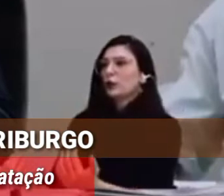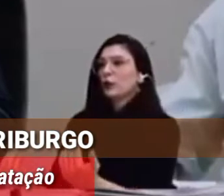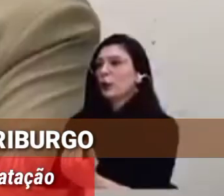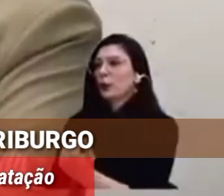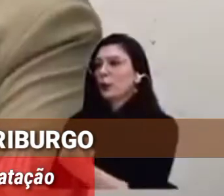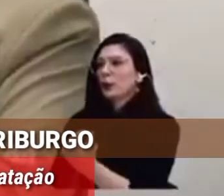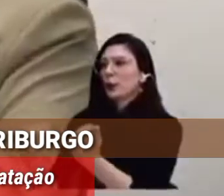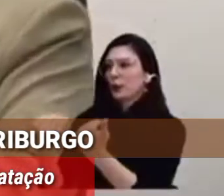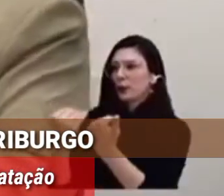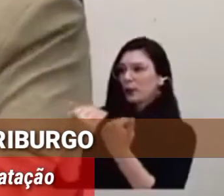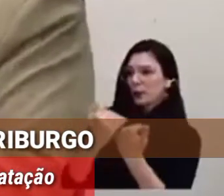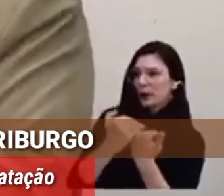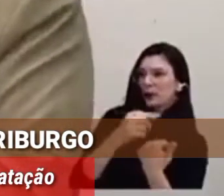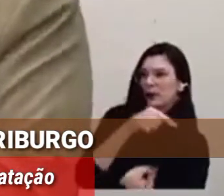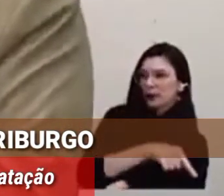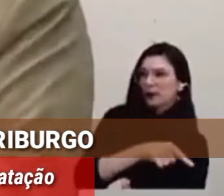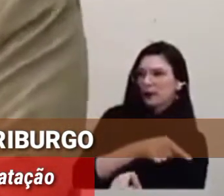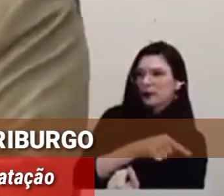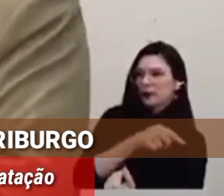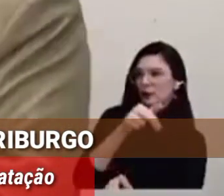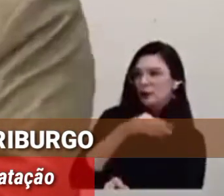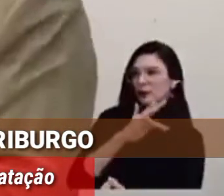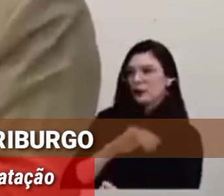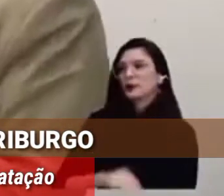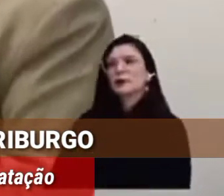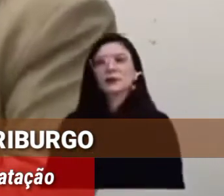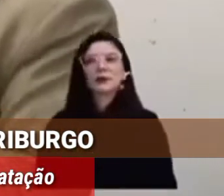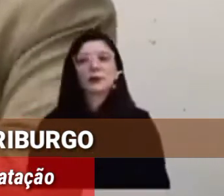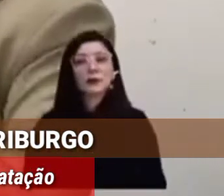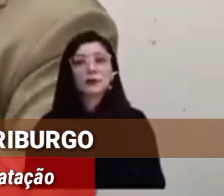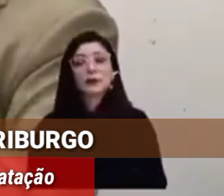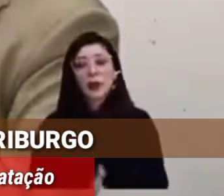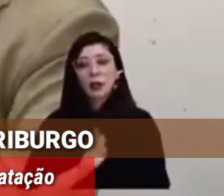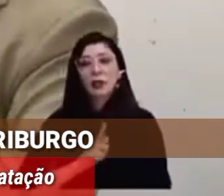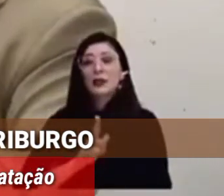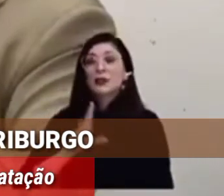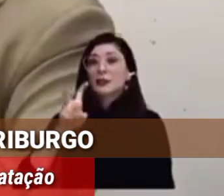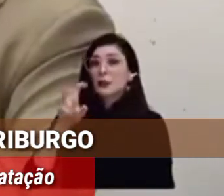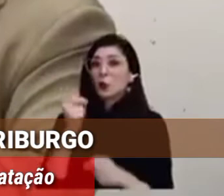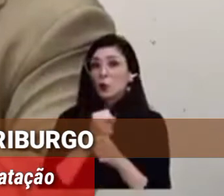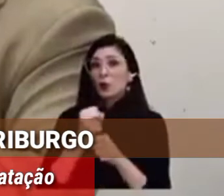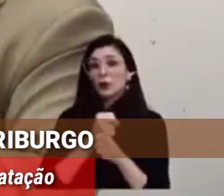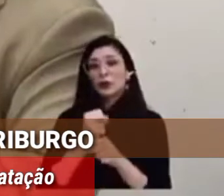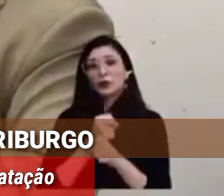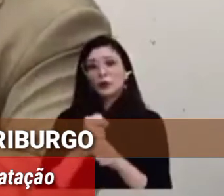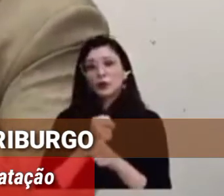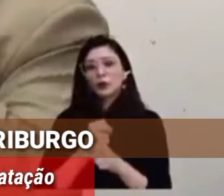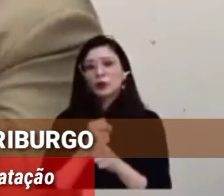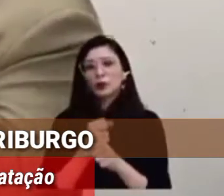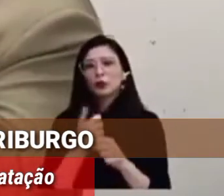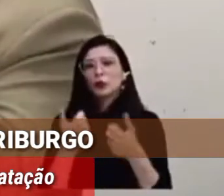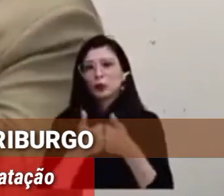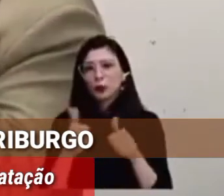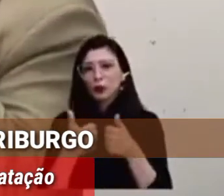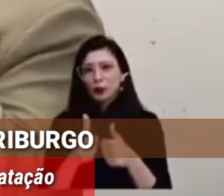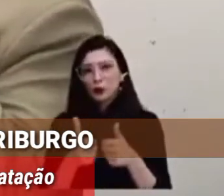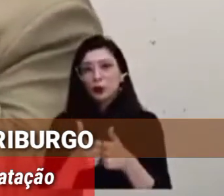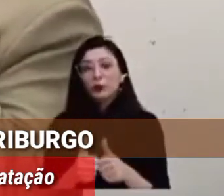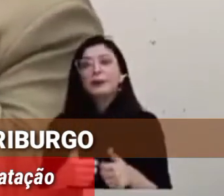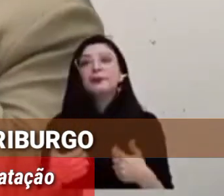Ô, Maico, olha só, ela tem até 5 anos a média de vida dos carros, né? Da